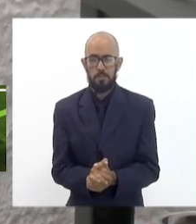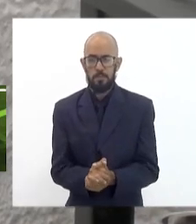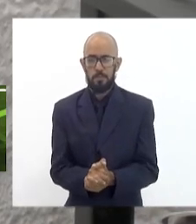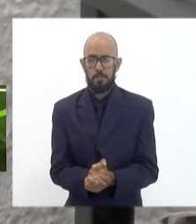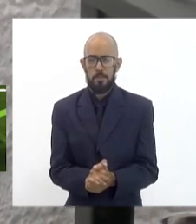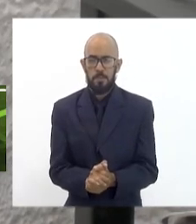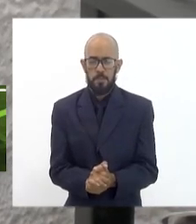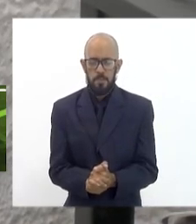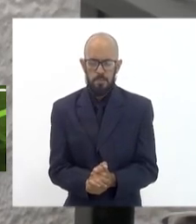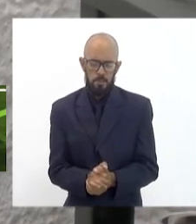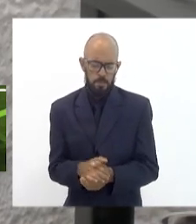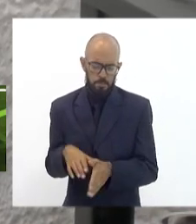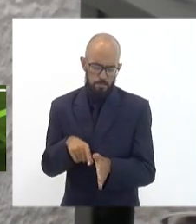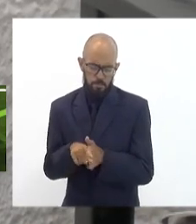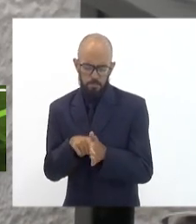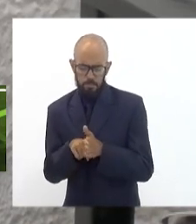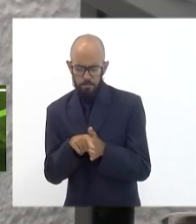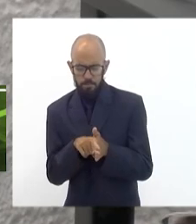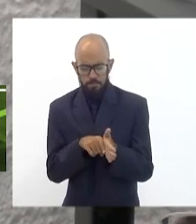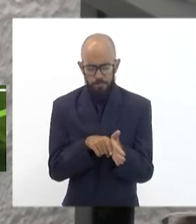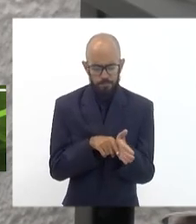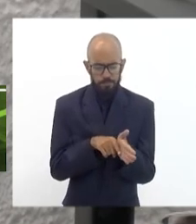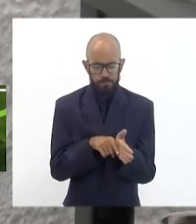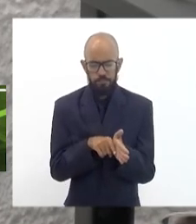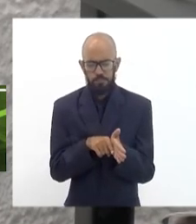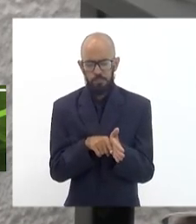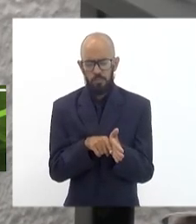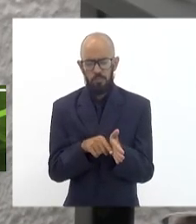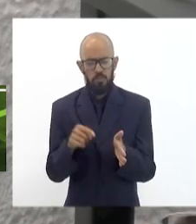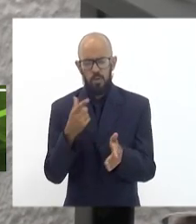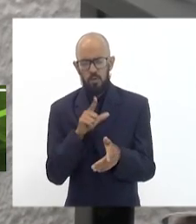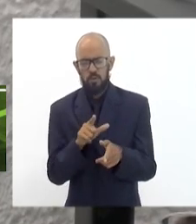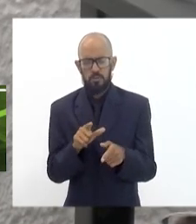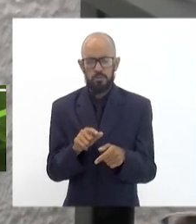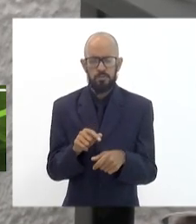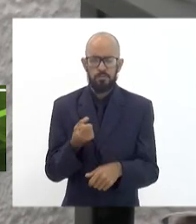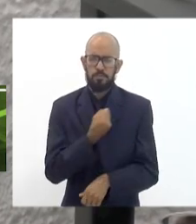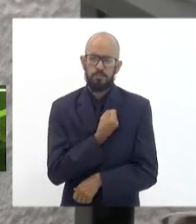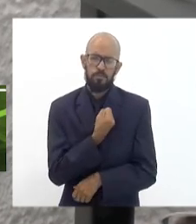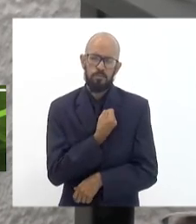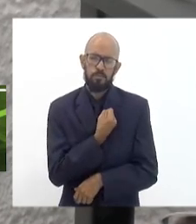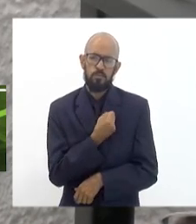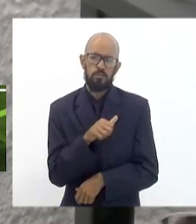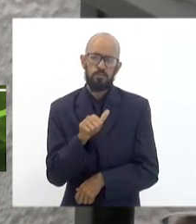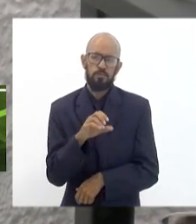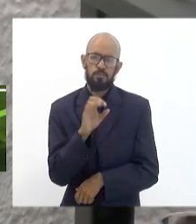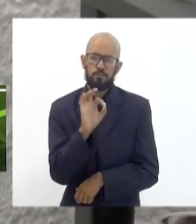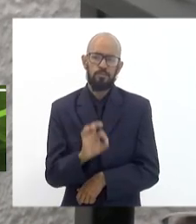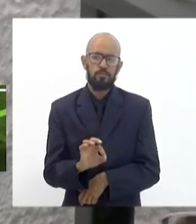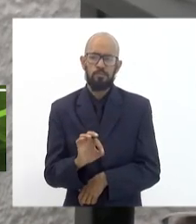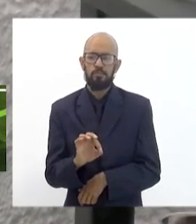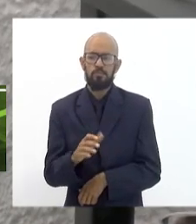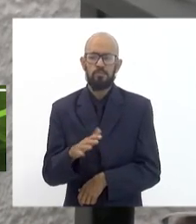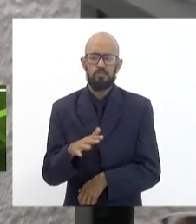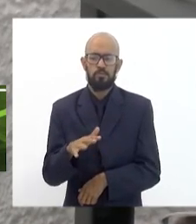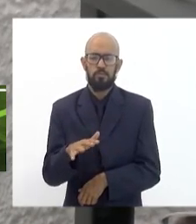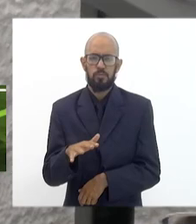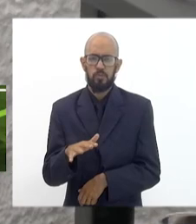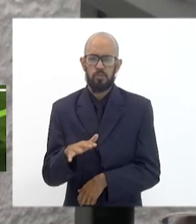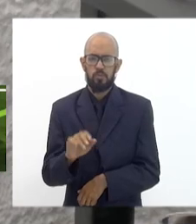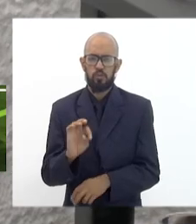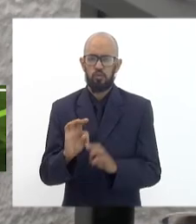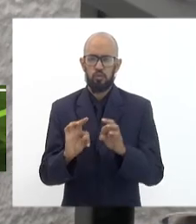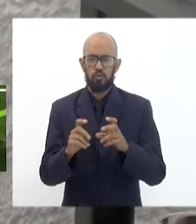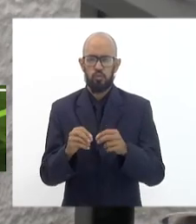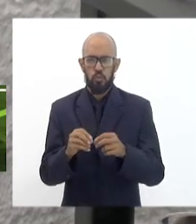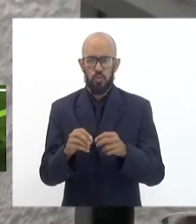é um levantamento para chegar a um número de 10 porcento aproximadamente toda